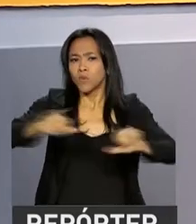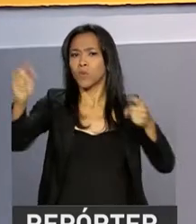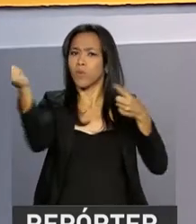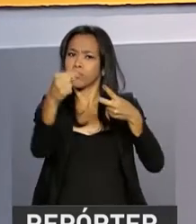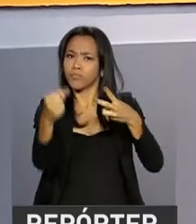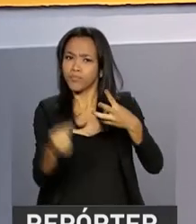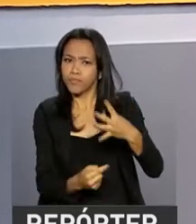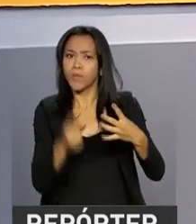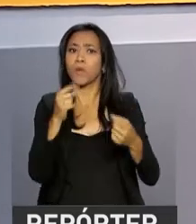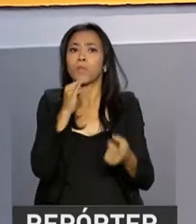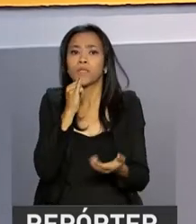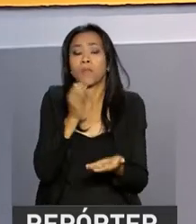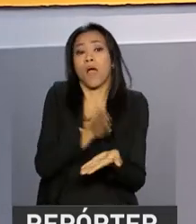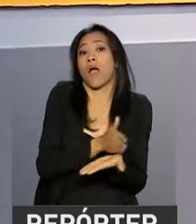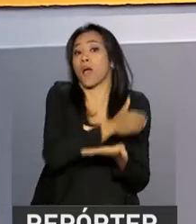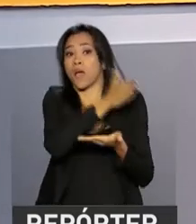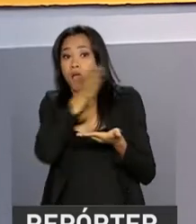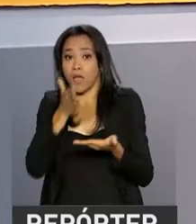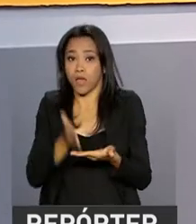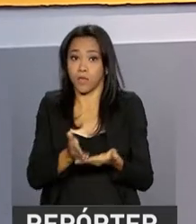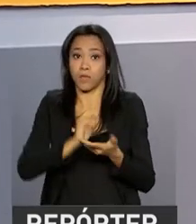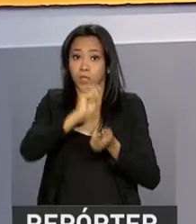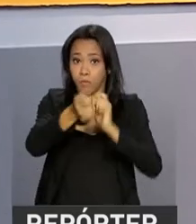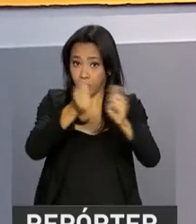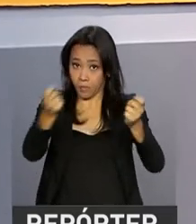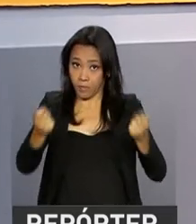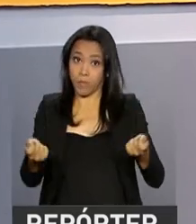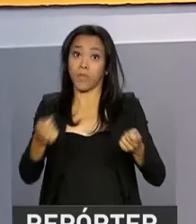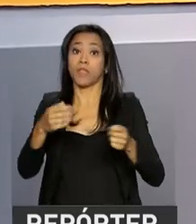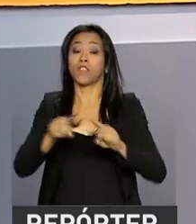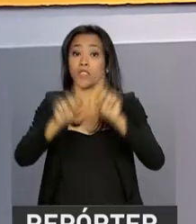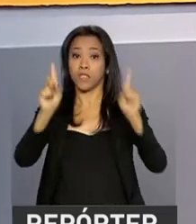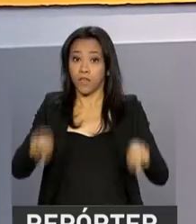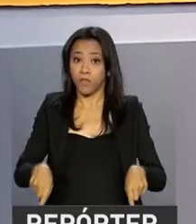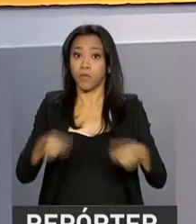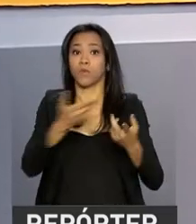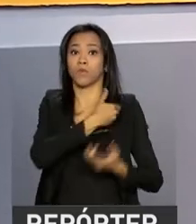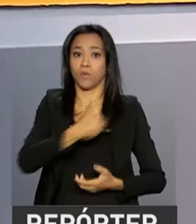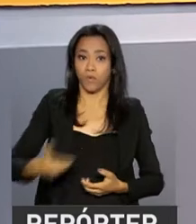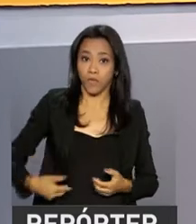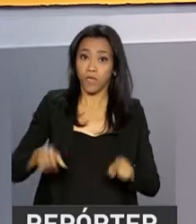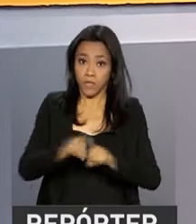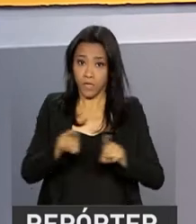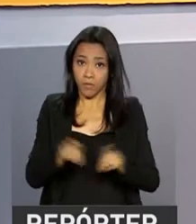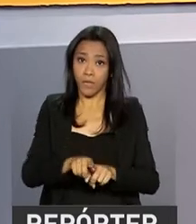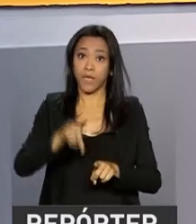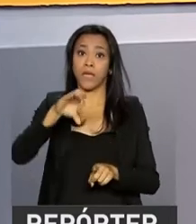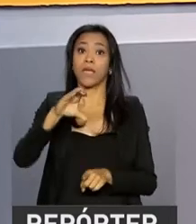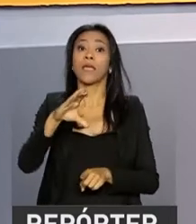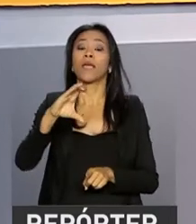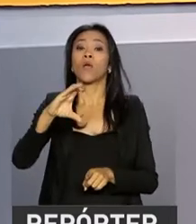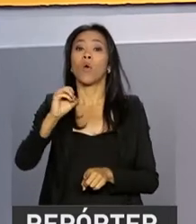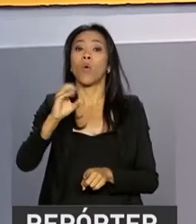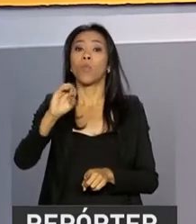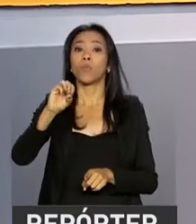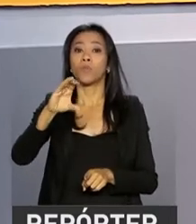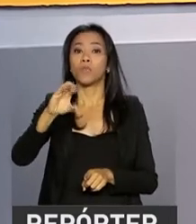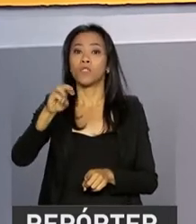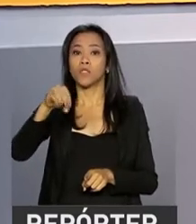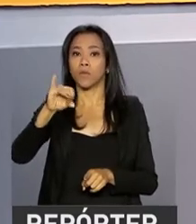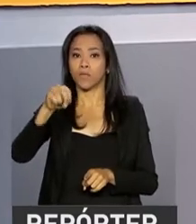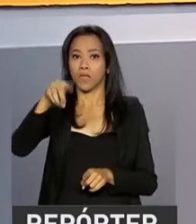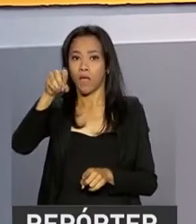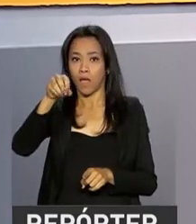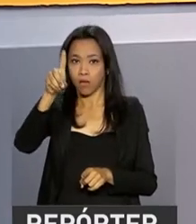de reajustes para servidores públicos federais e para cargos comissionados as alterações ainda precisam